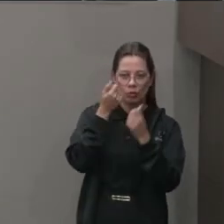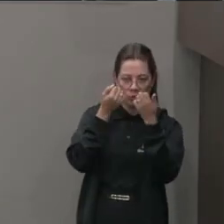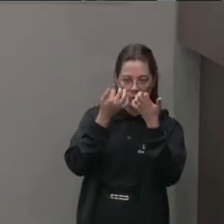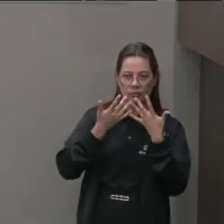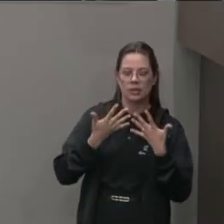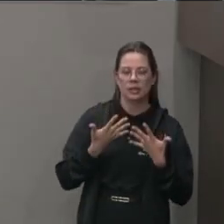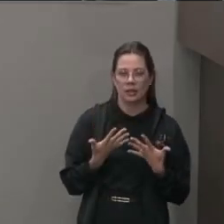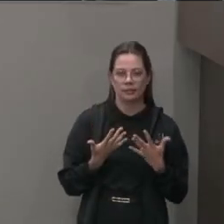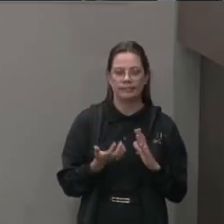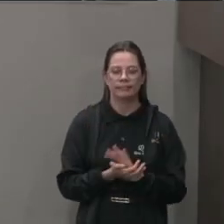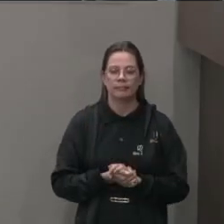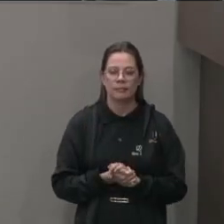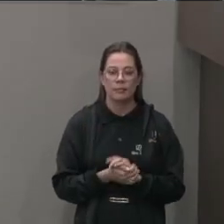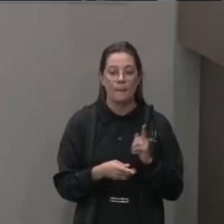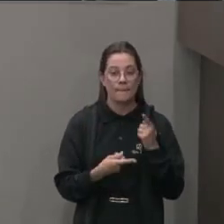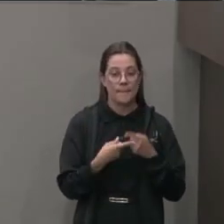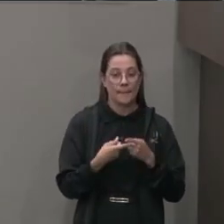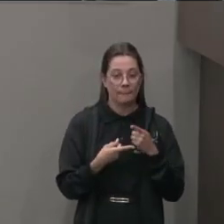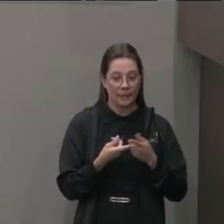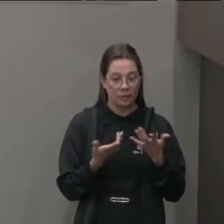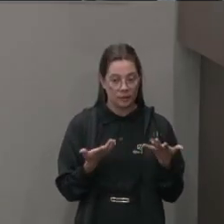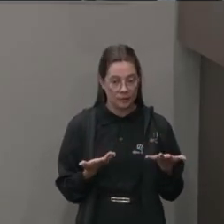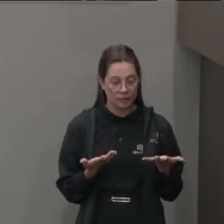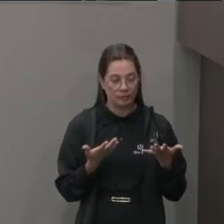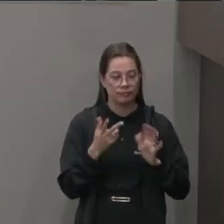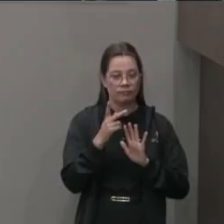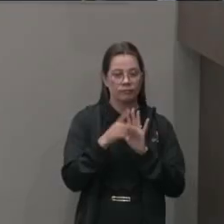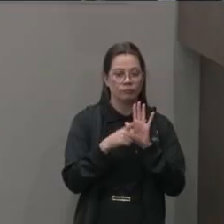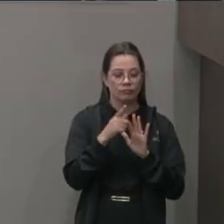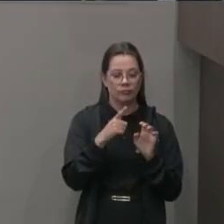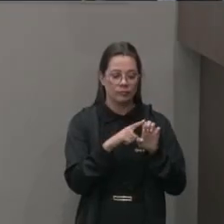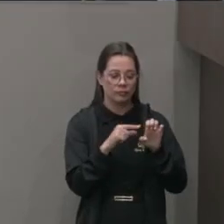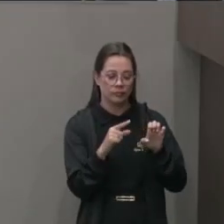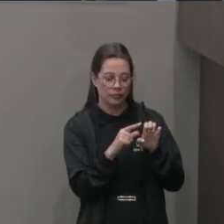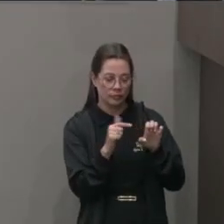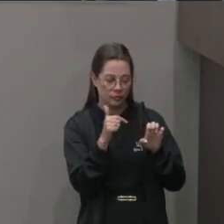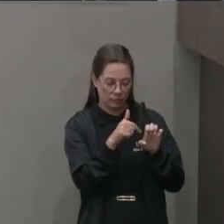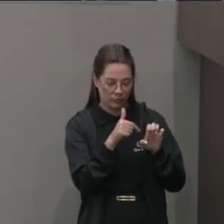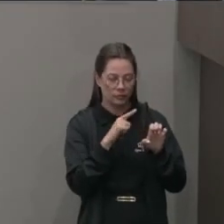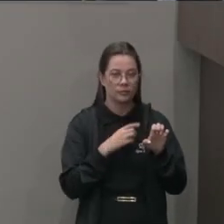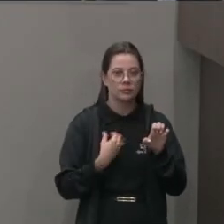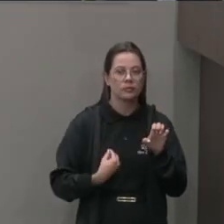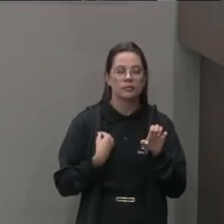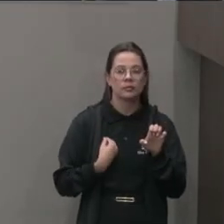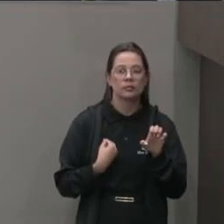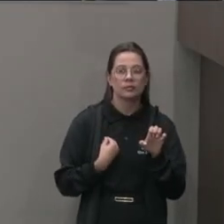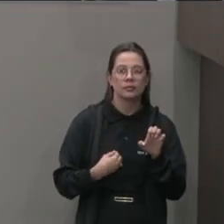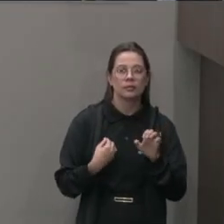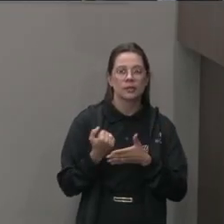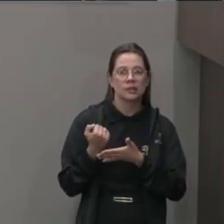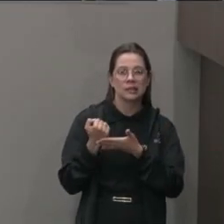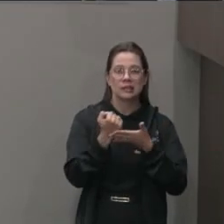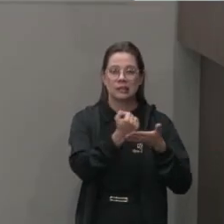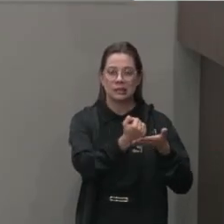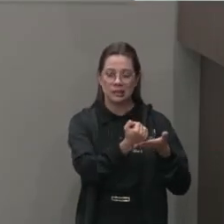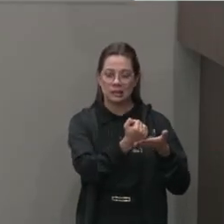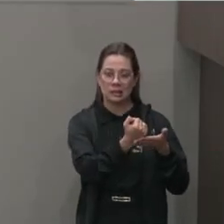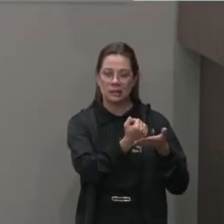ele, porque é um projeto que o empreendedor, o empresário, está levando